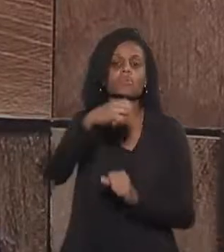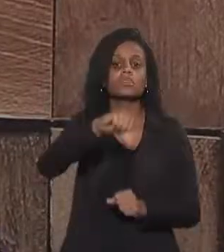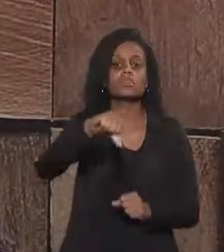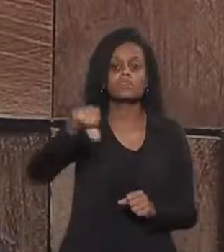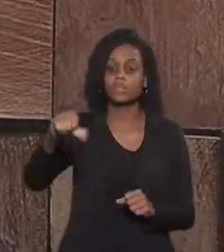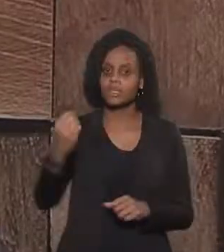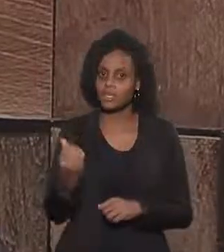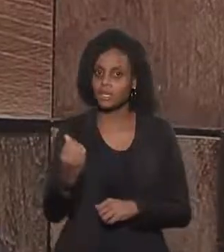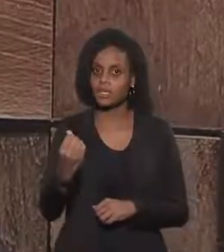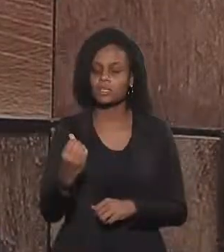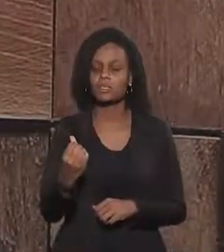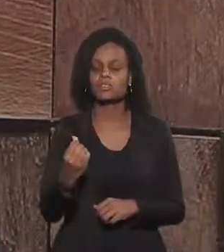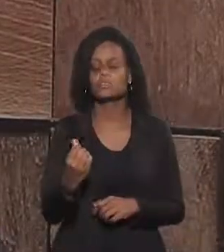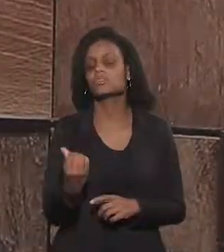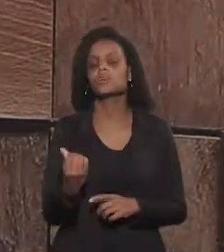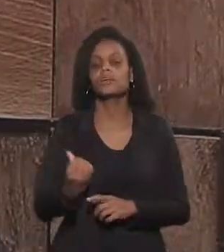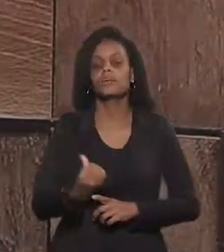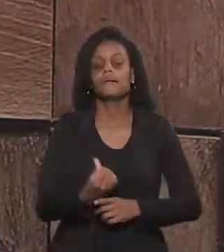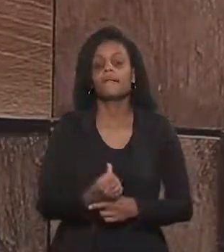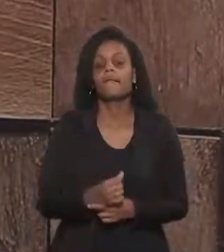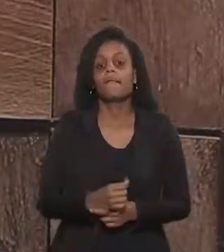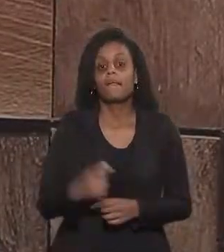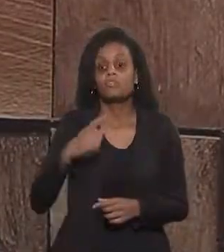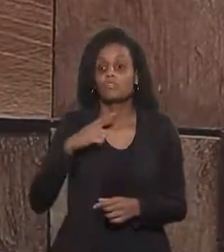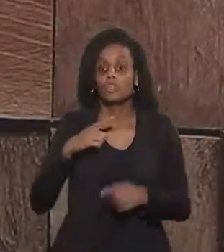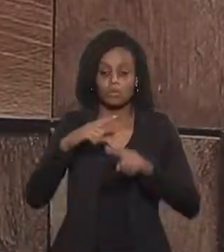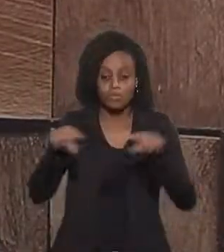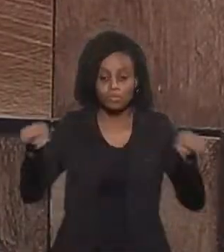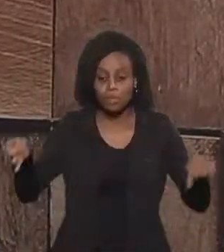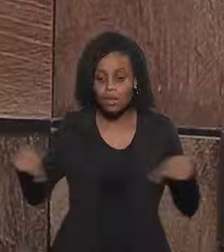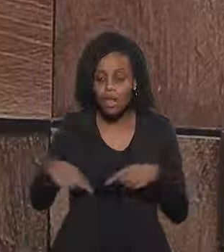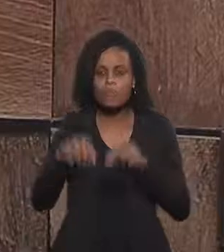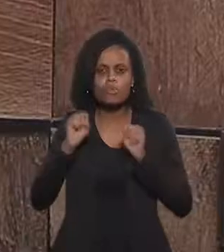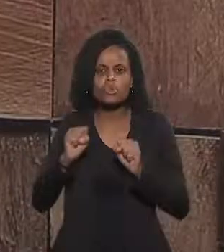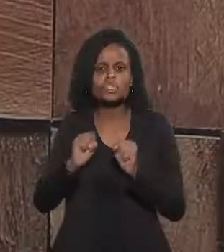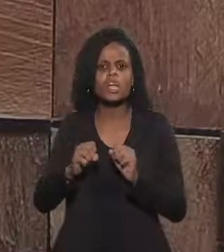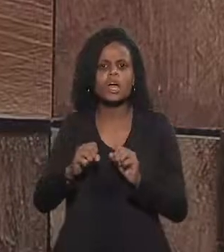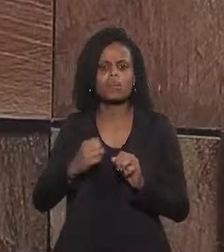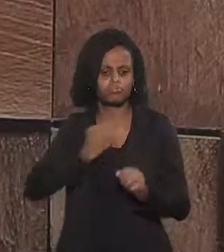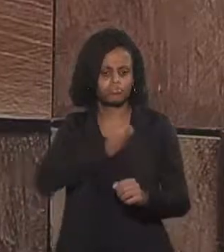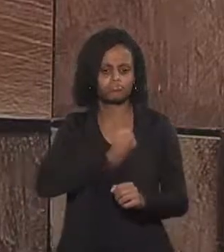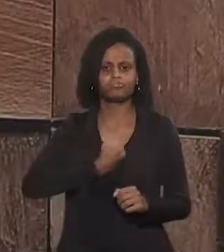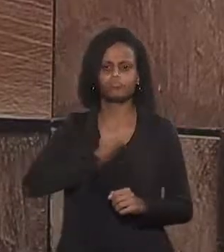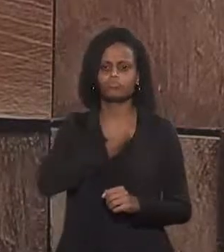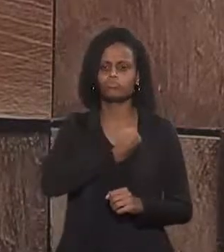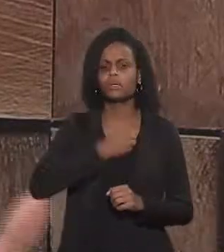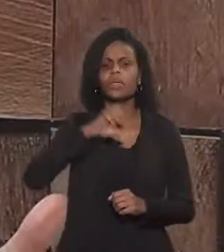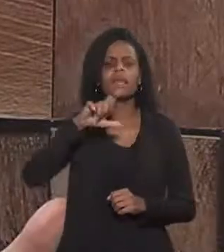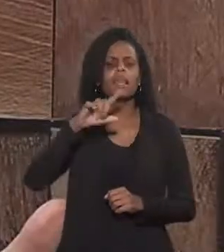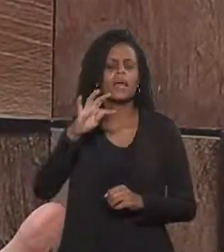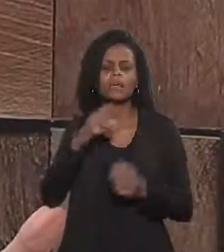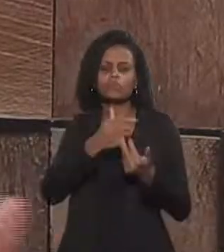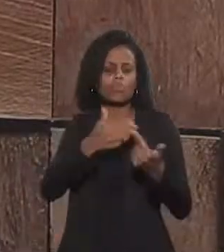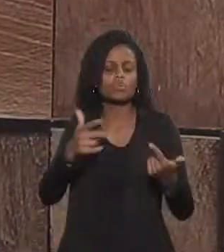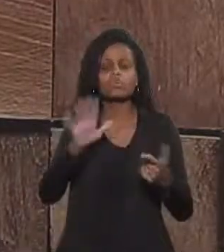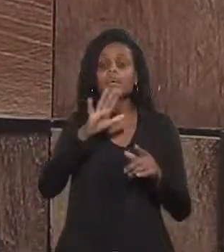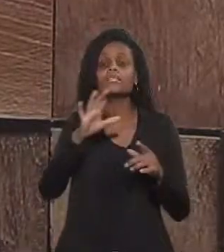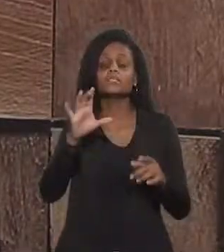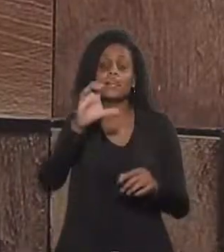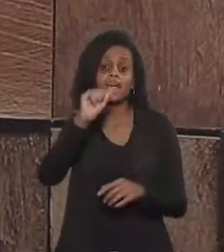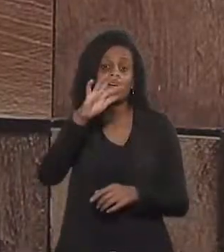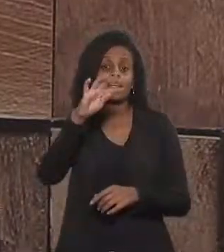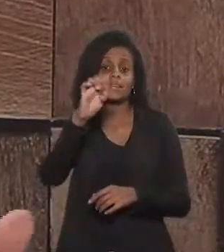a receber crianças da Lagoa, mas eu tinha, no meu consultório, eu podia fazer eletro, eco, tudo, mas eu não podia fazer cateterismo nem